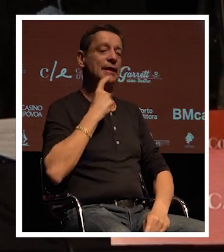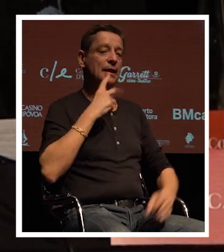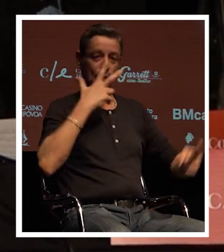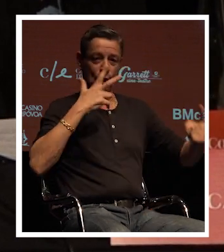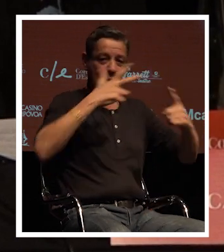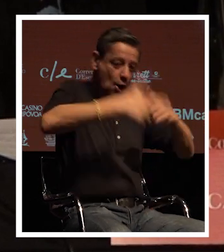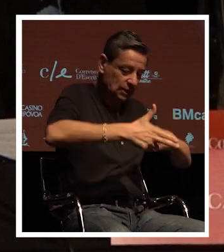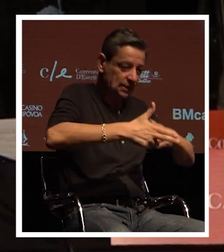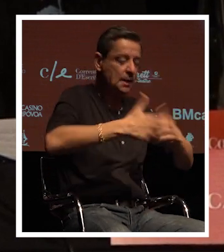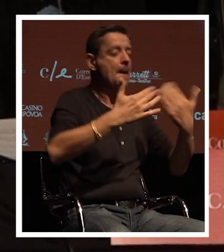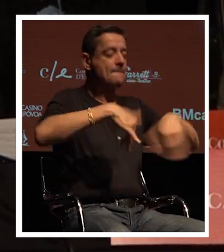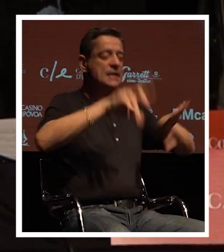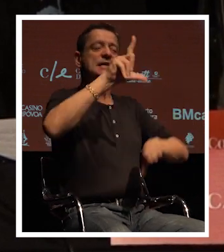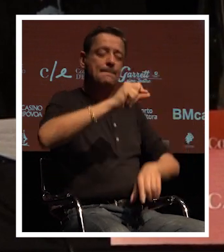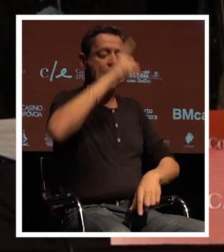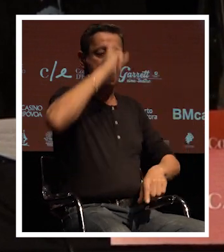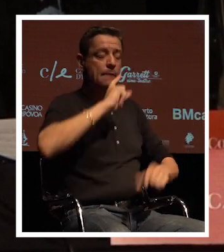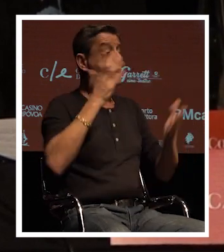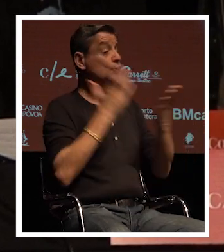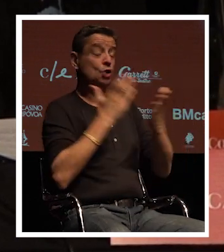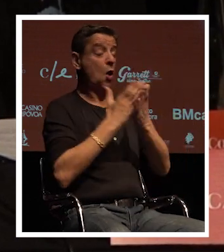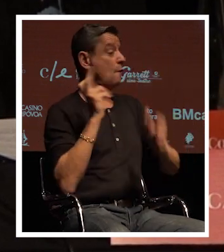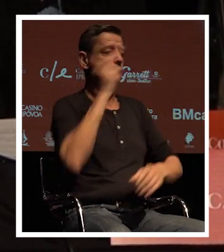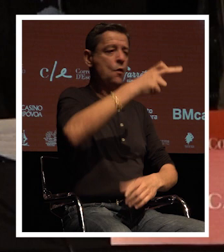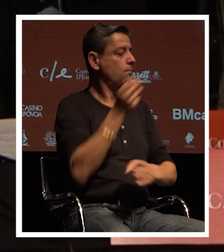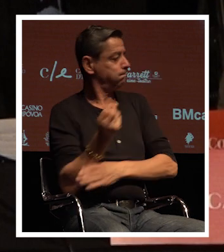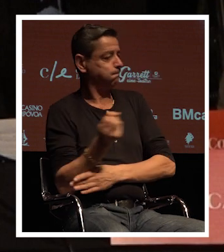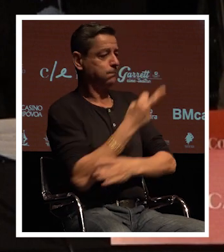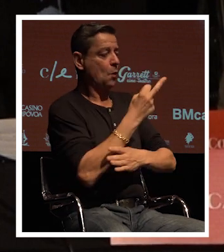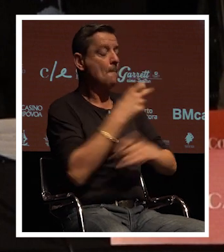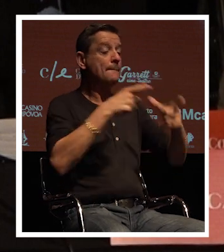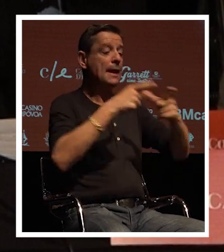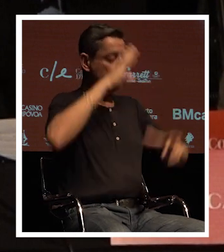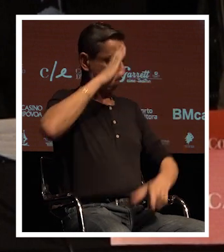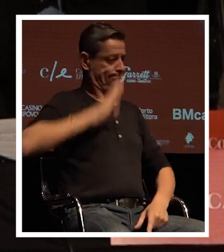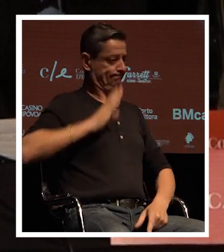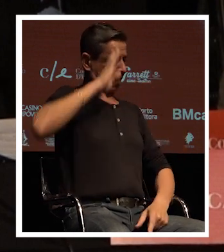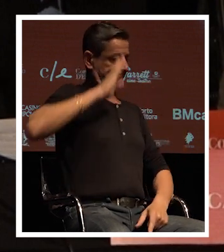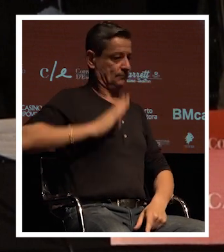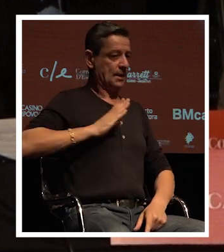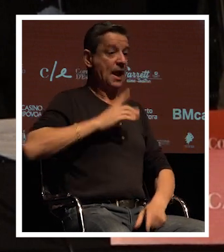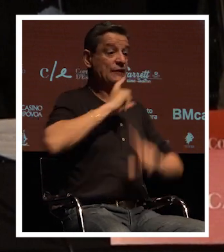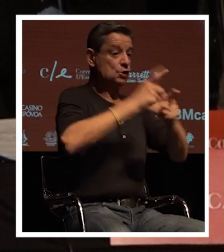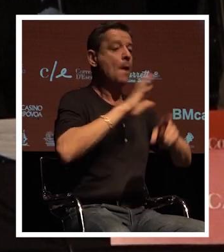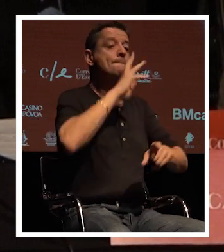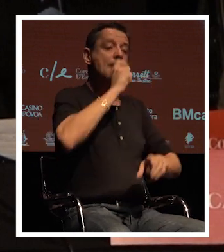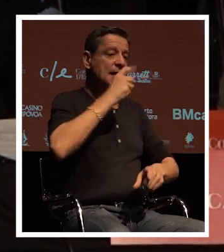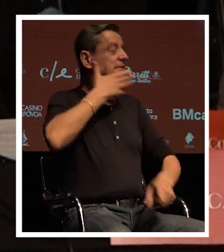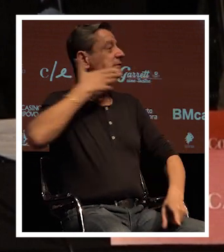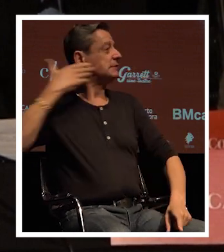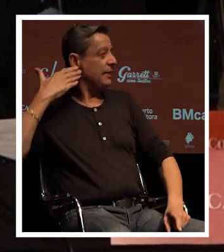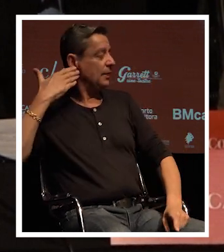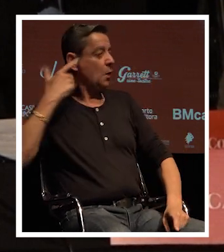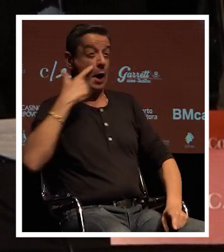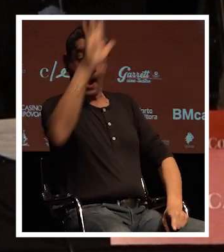corte também me lembro de que não fui à escola nesse dia tínhamos um primo militar que avisou a minha mãe de manhã cedo mas recordo-me